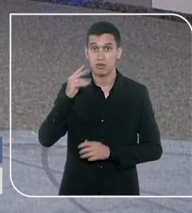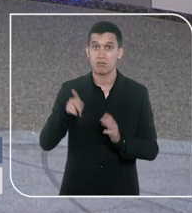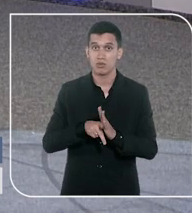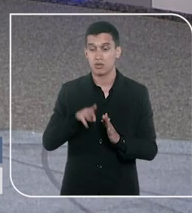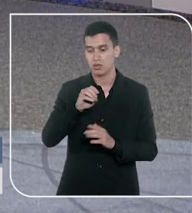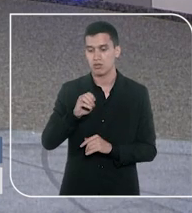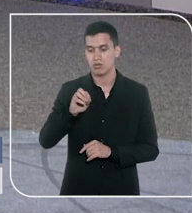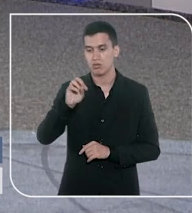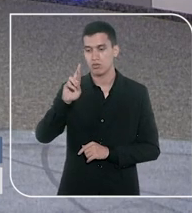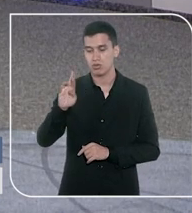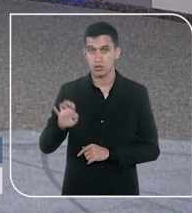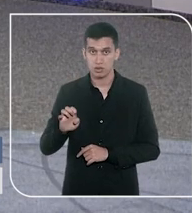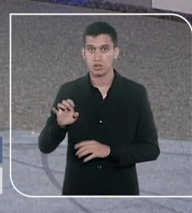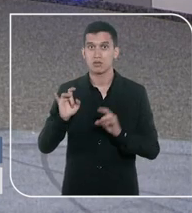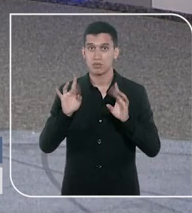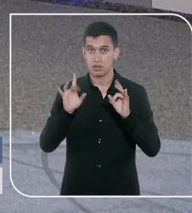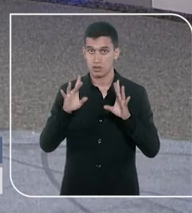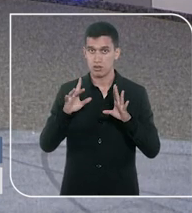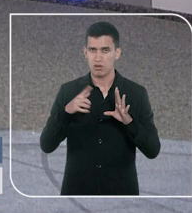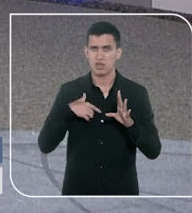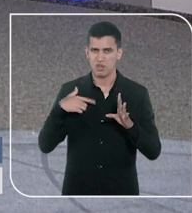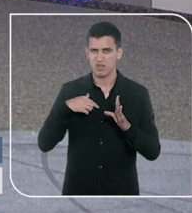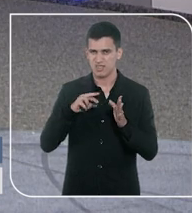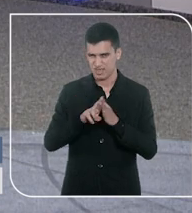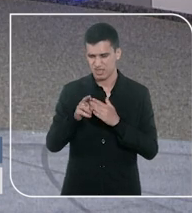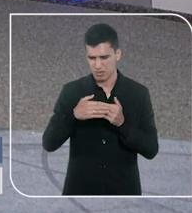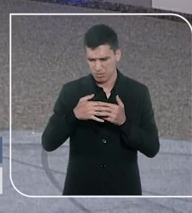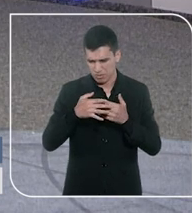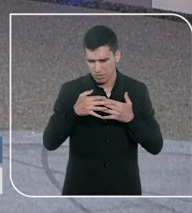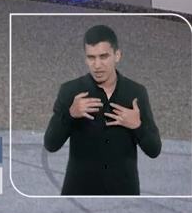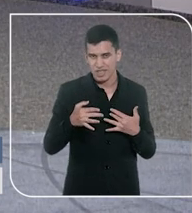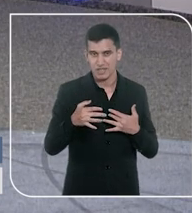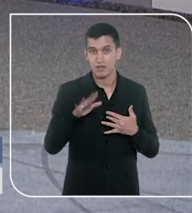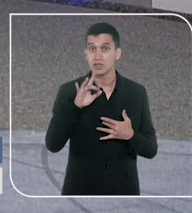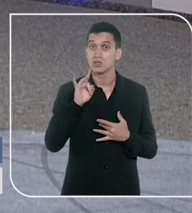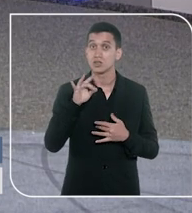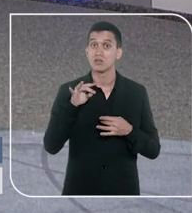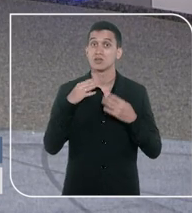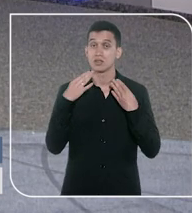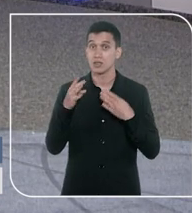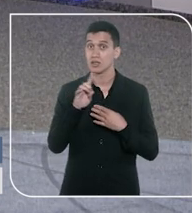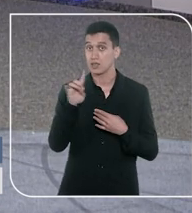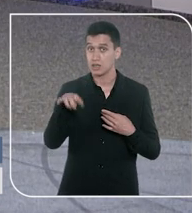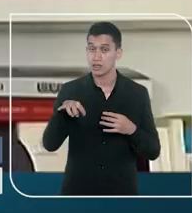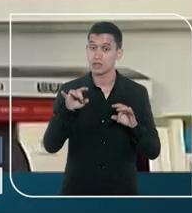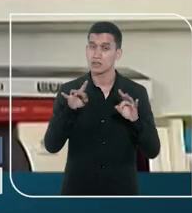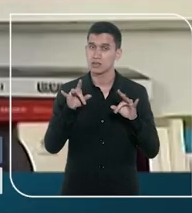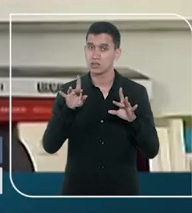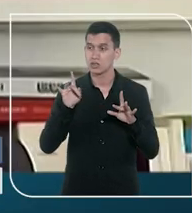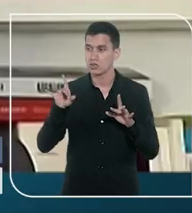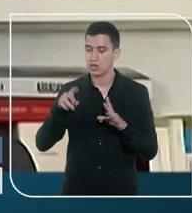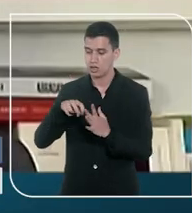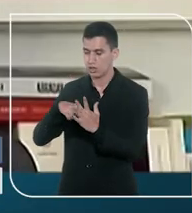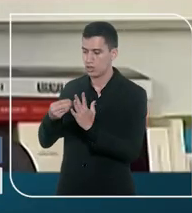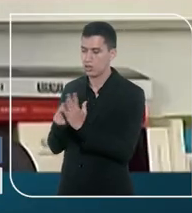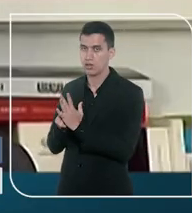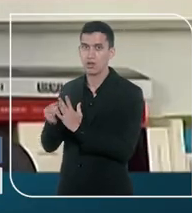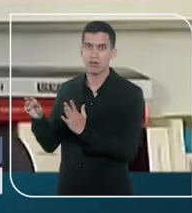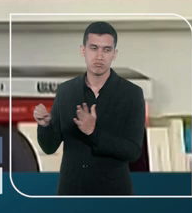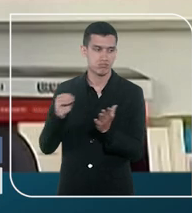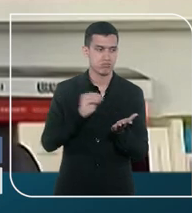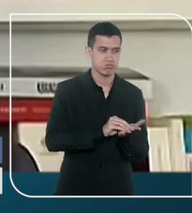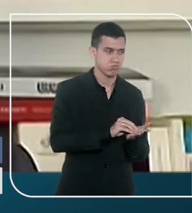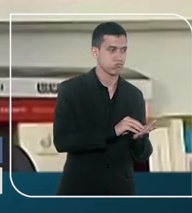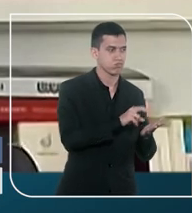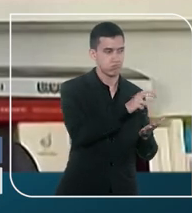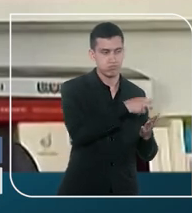Corte Especial. Então, eu me alonguei um pouquinho na resposta, Fátima, mas é só para demonstrar que não é simplesmente transcrever ementa dos julgados, né? Vai